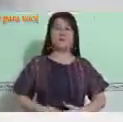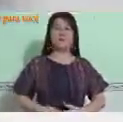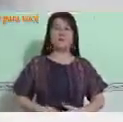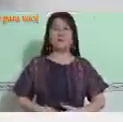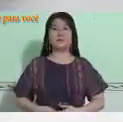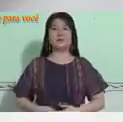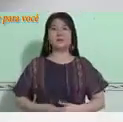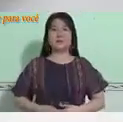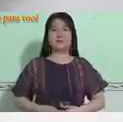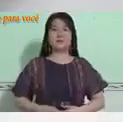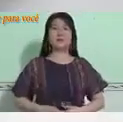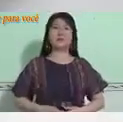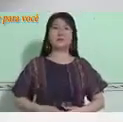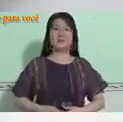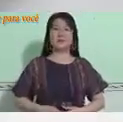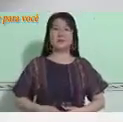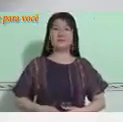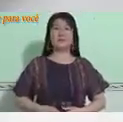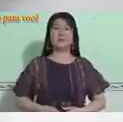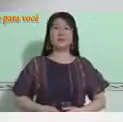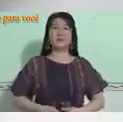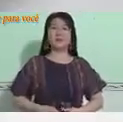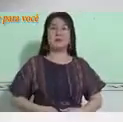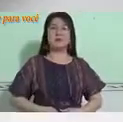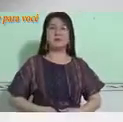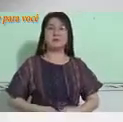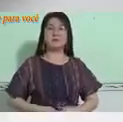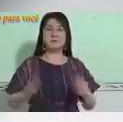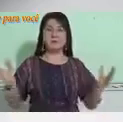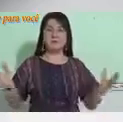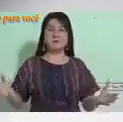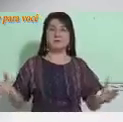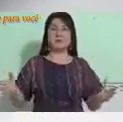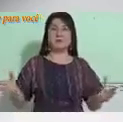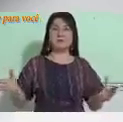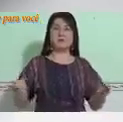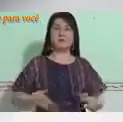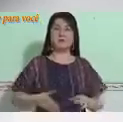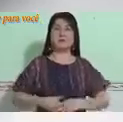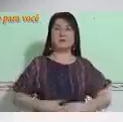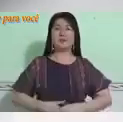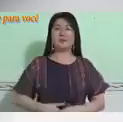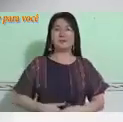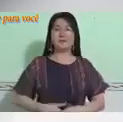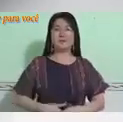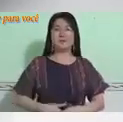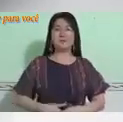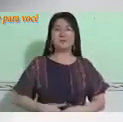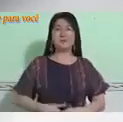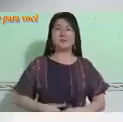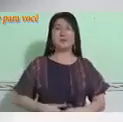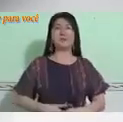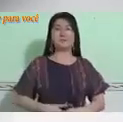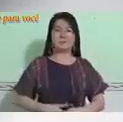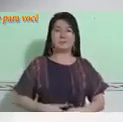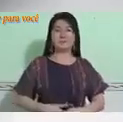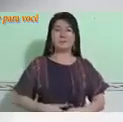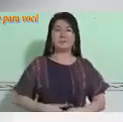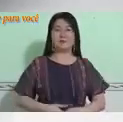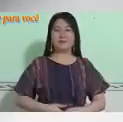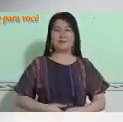O creme escolhido deve ser aplicado à noite nas olheiras, com movimentos circulares nosente do anti-horário, de